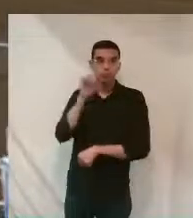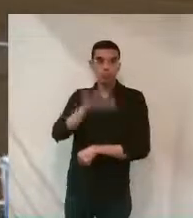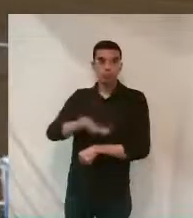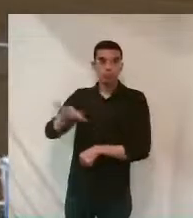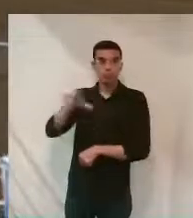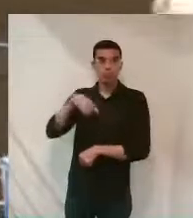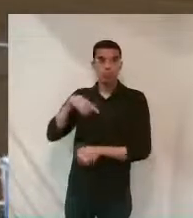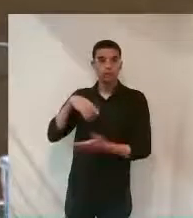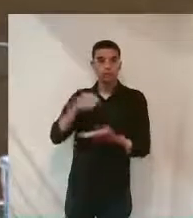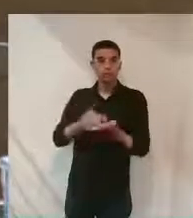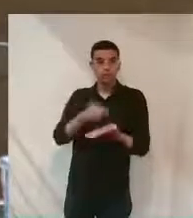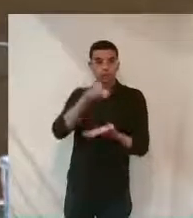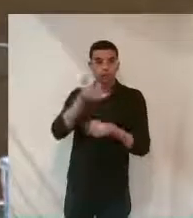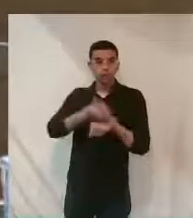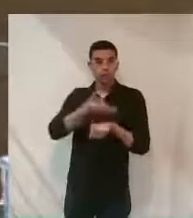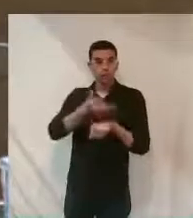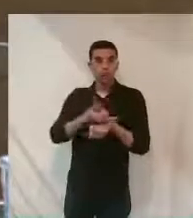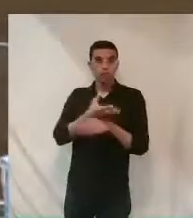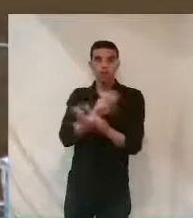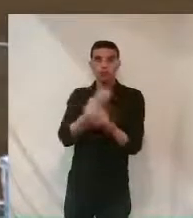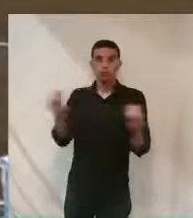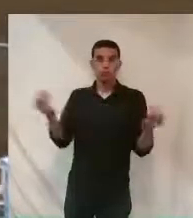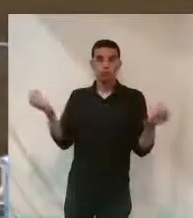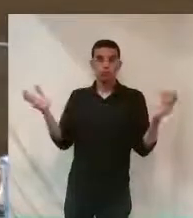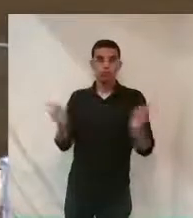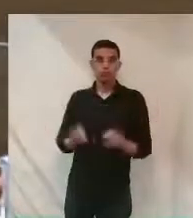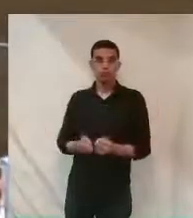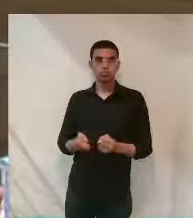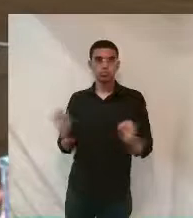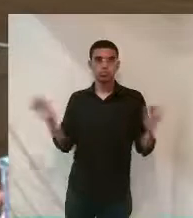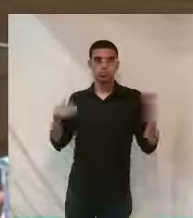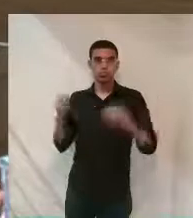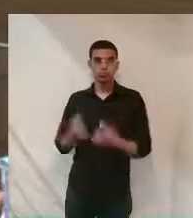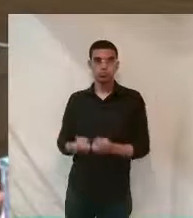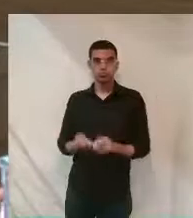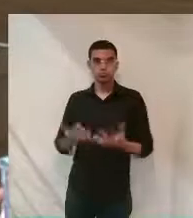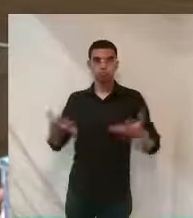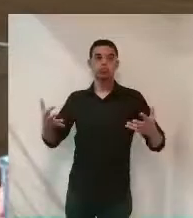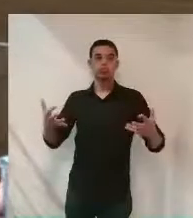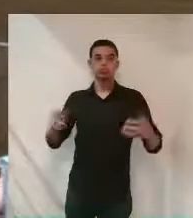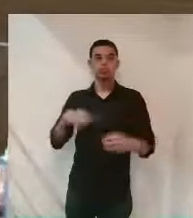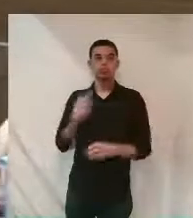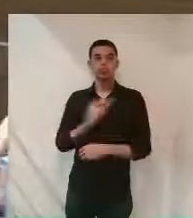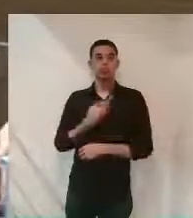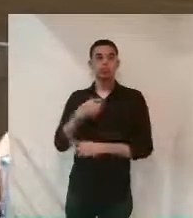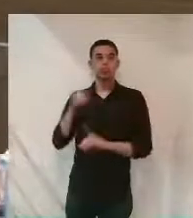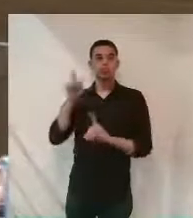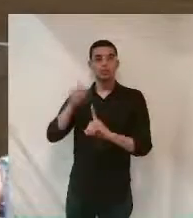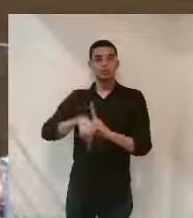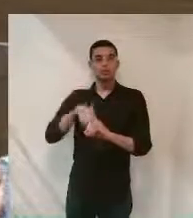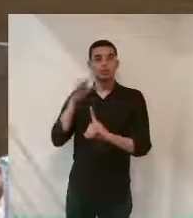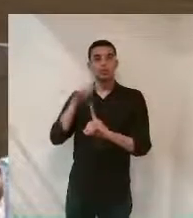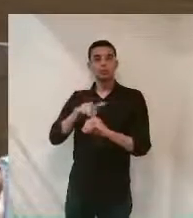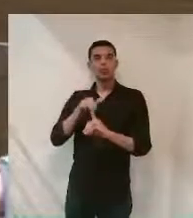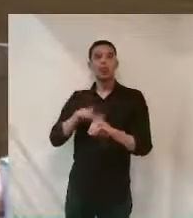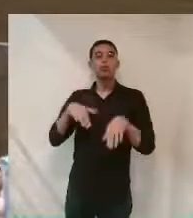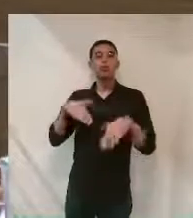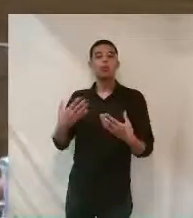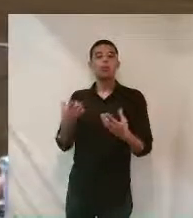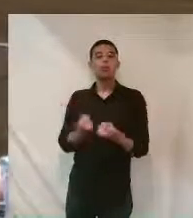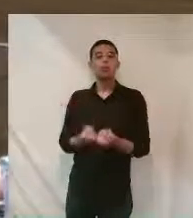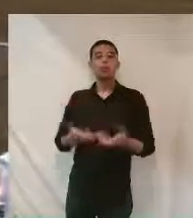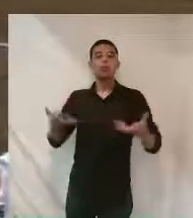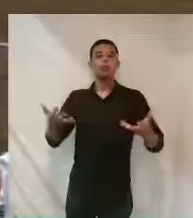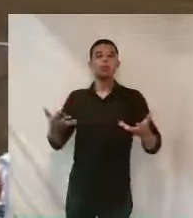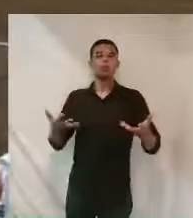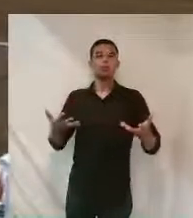Então, a gente faz uma gravimetria de todos os parceiros, entendendo qual é o volume de embalagens de aço que a gente tem naquele parceiro